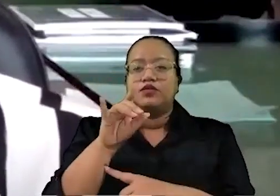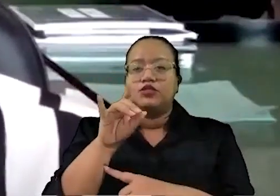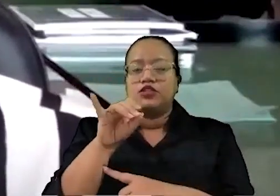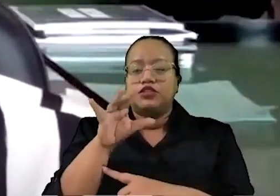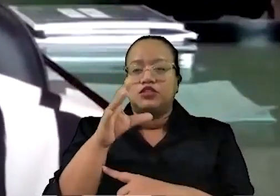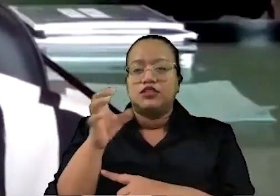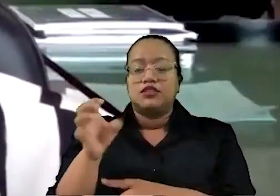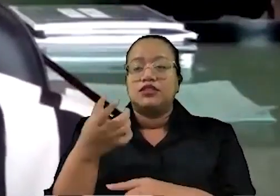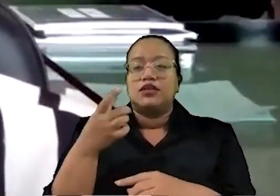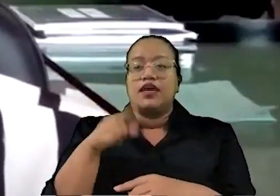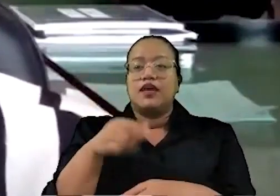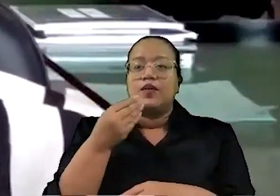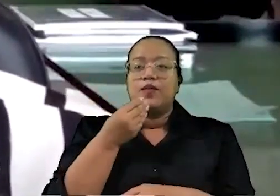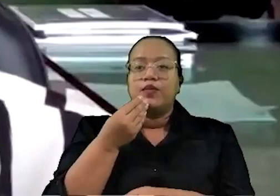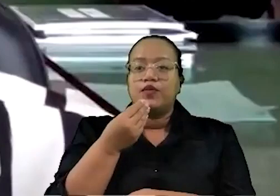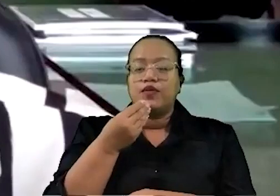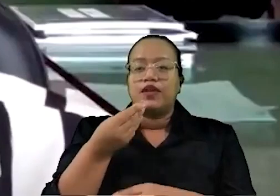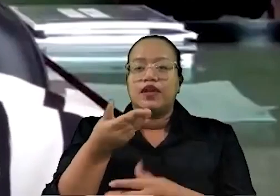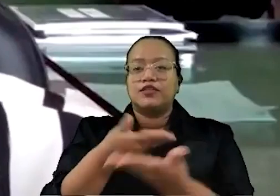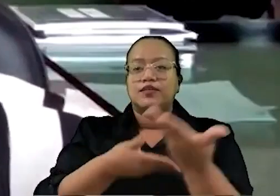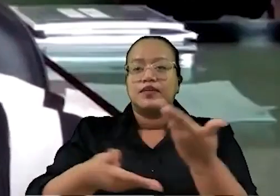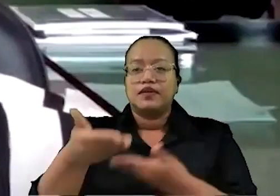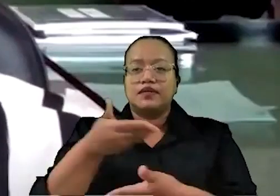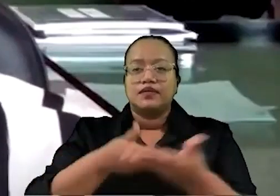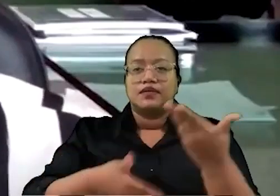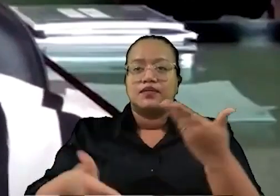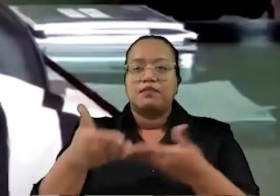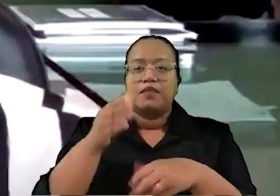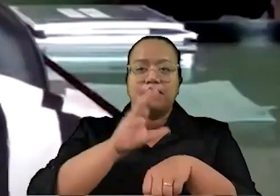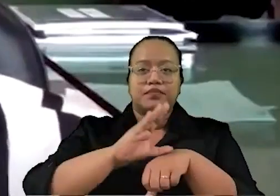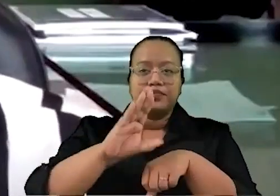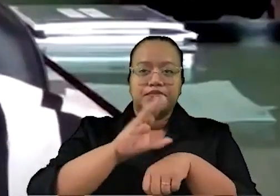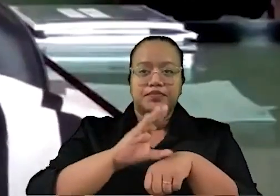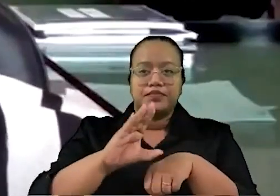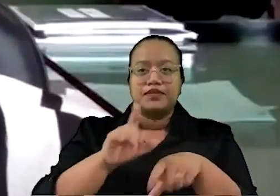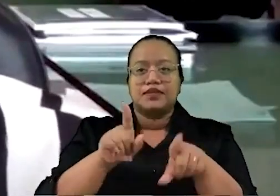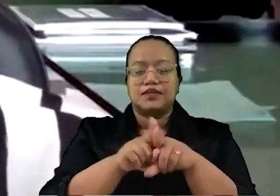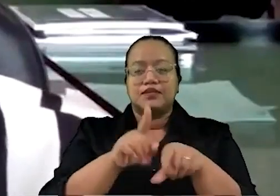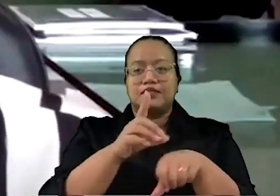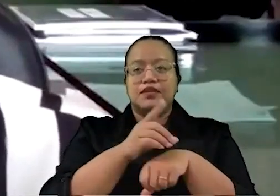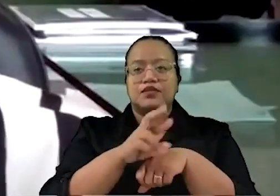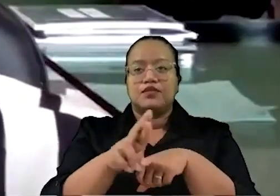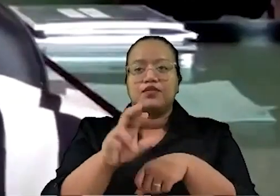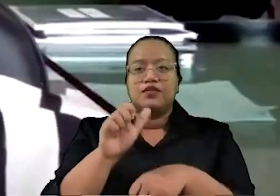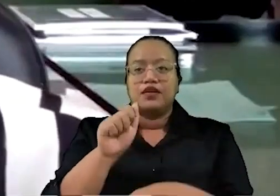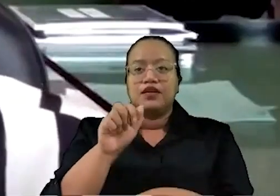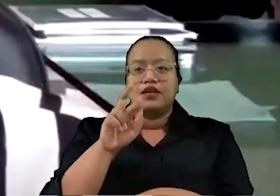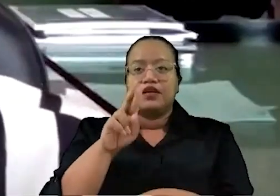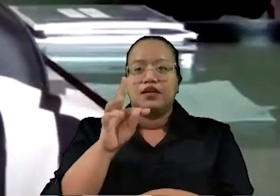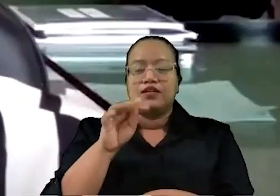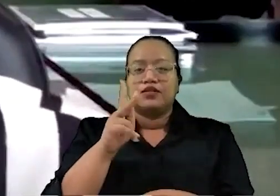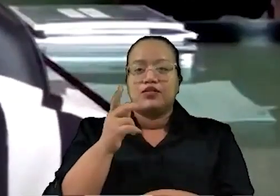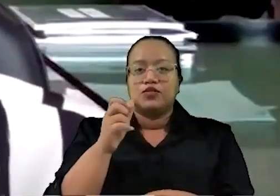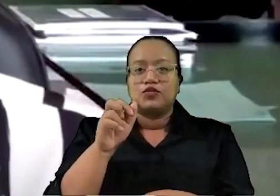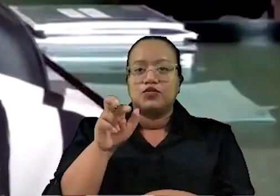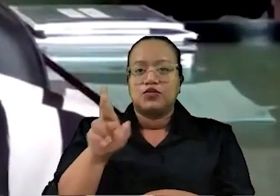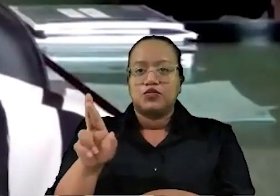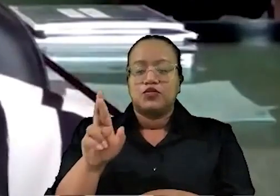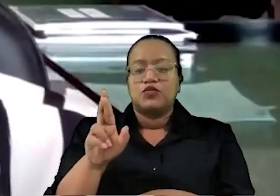participar deste curso. Doutor Arthur Napoleão está aqui chegando também, colega que trabalha na